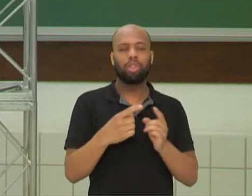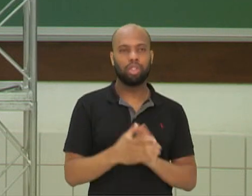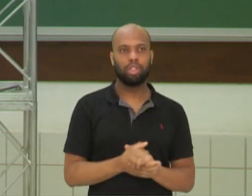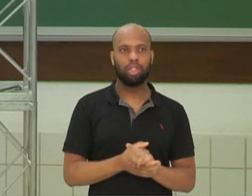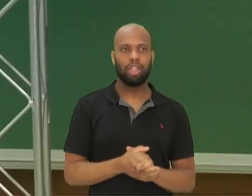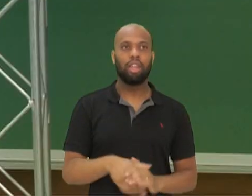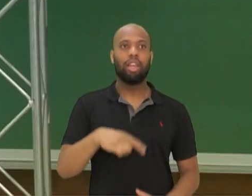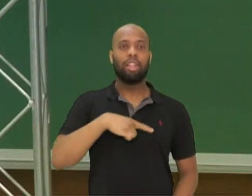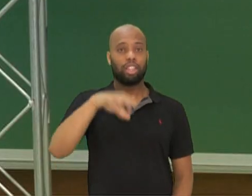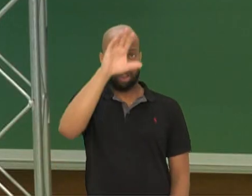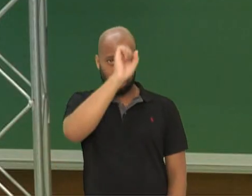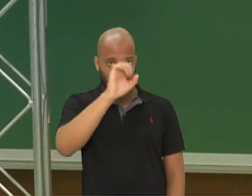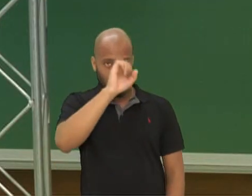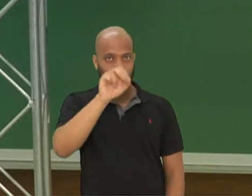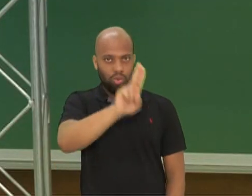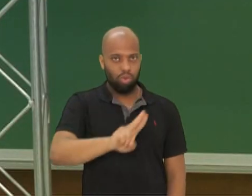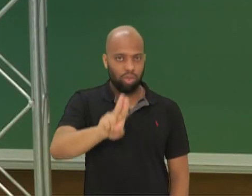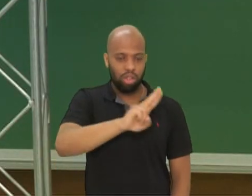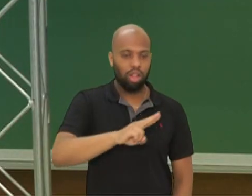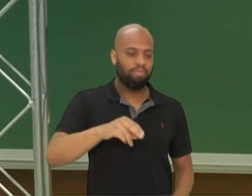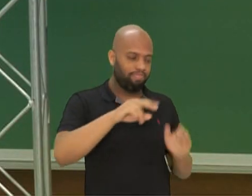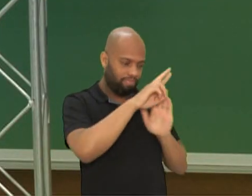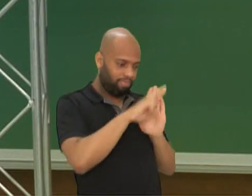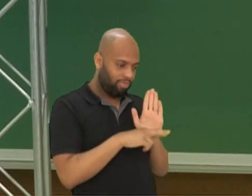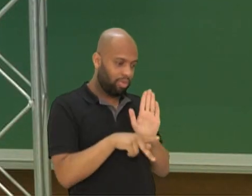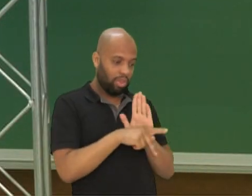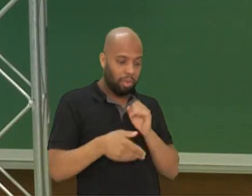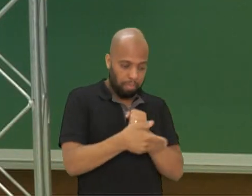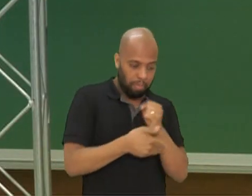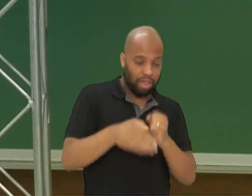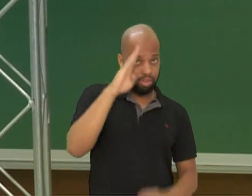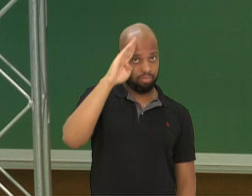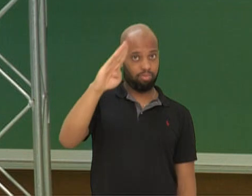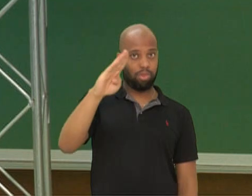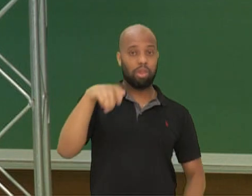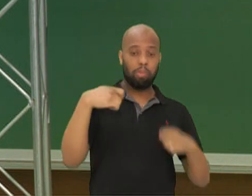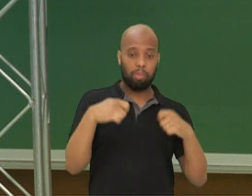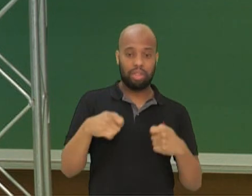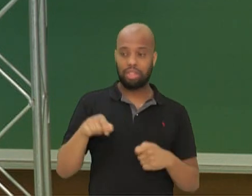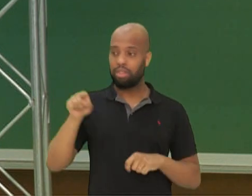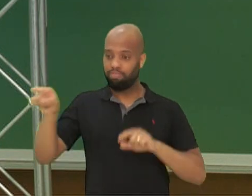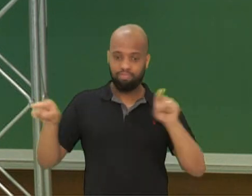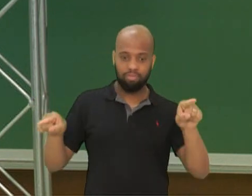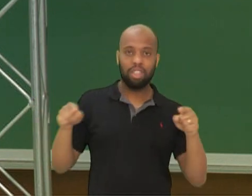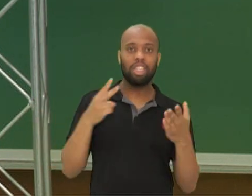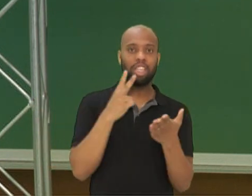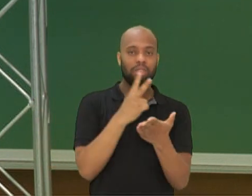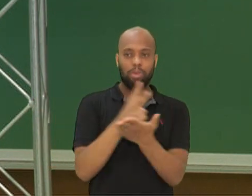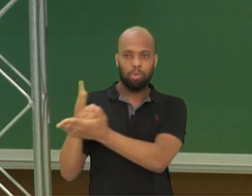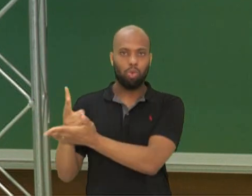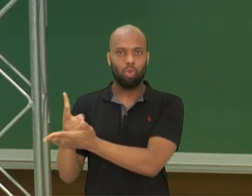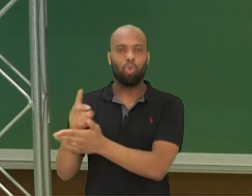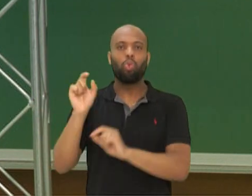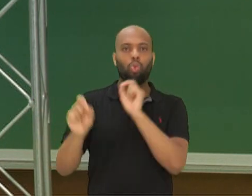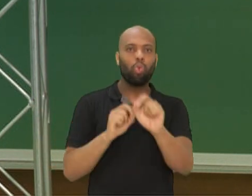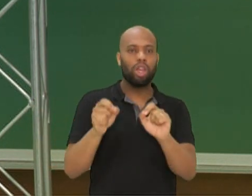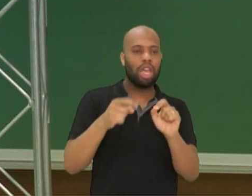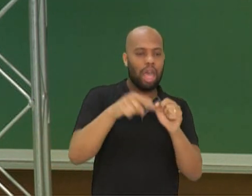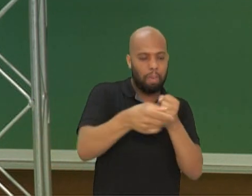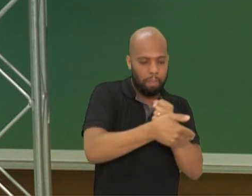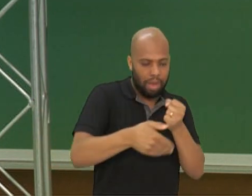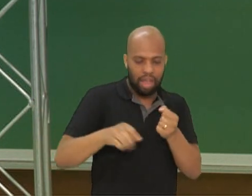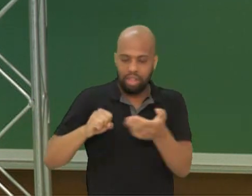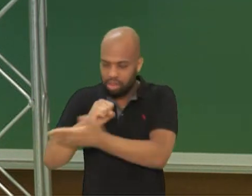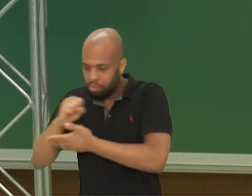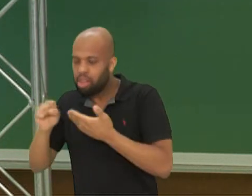de qualquer número elevado a zero é igual a 1 para reescrever esse 1 em potência de base